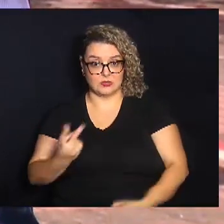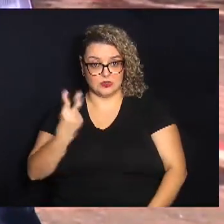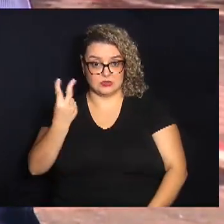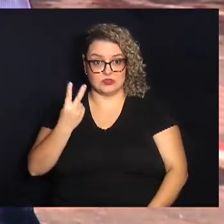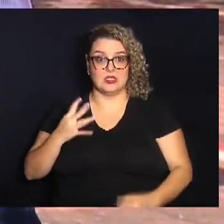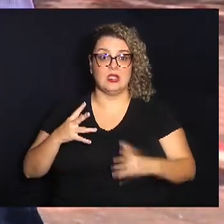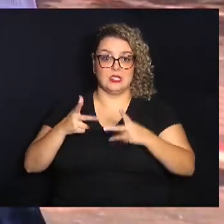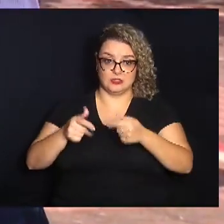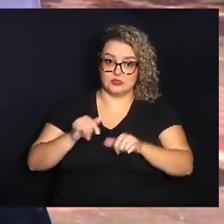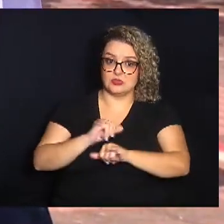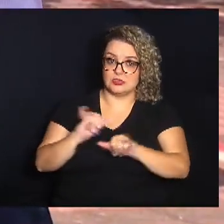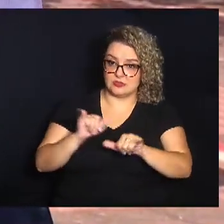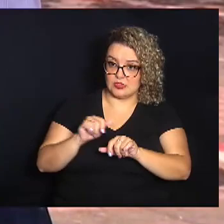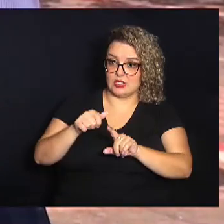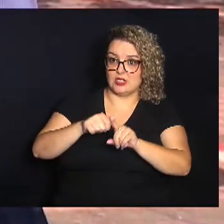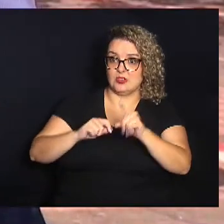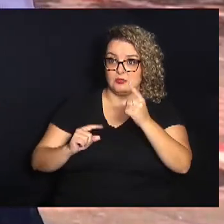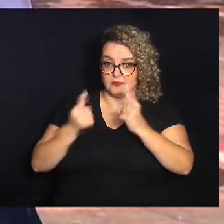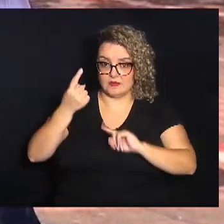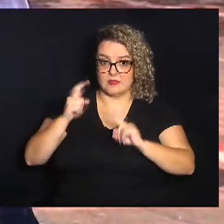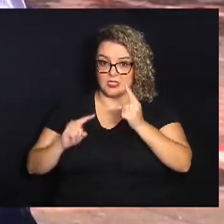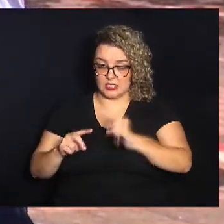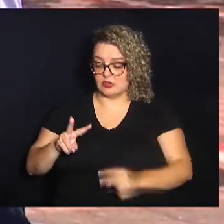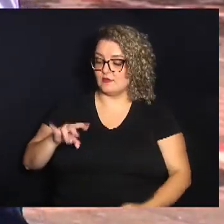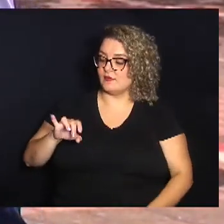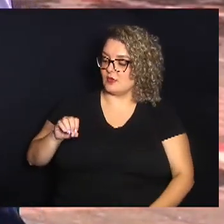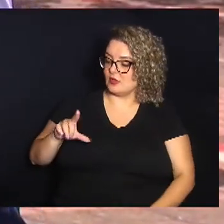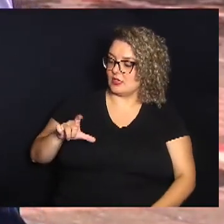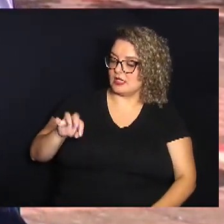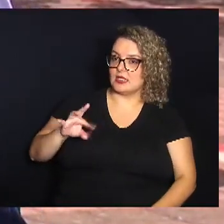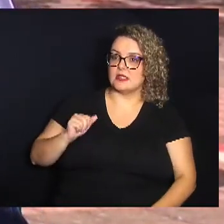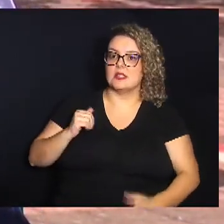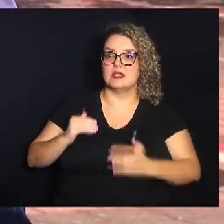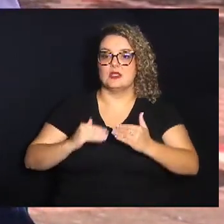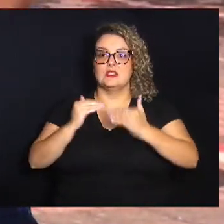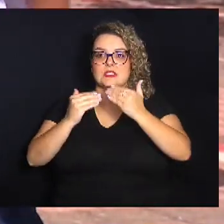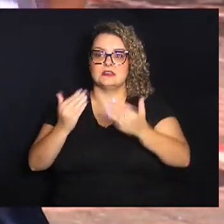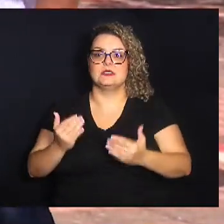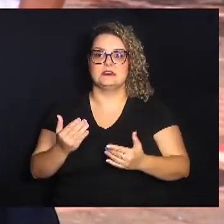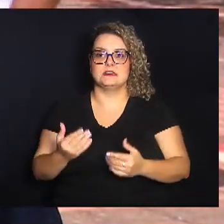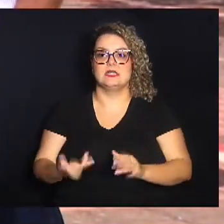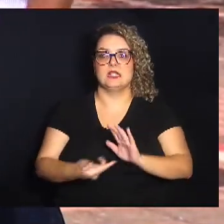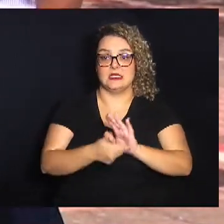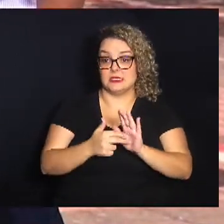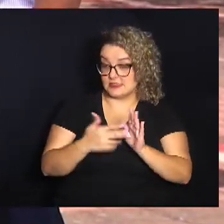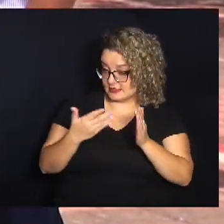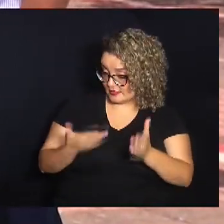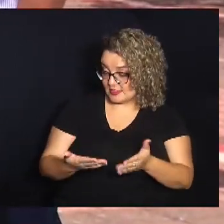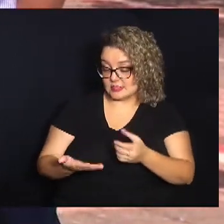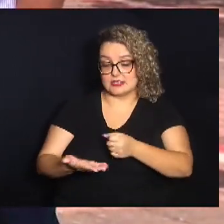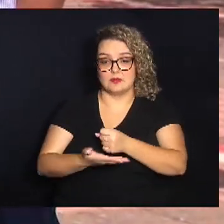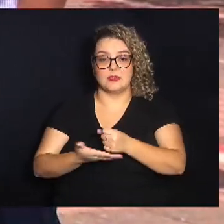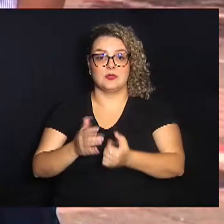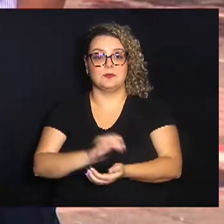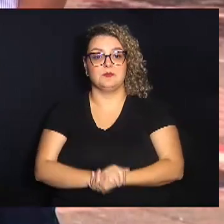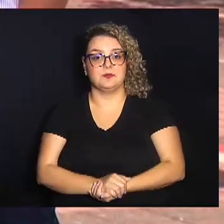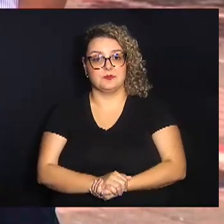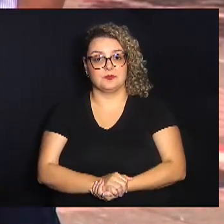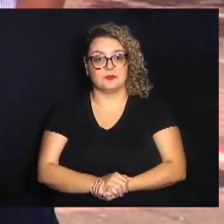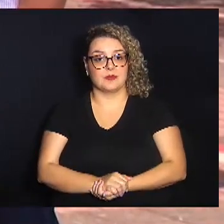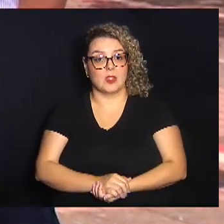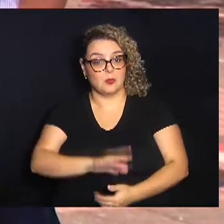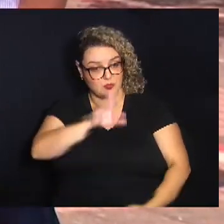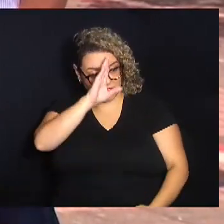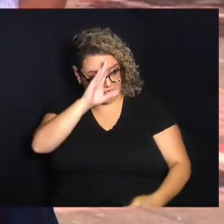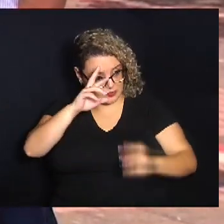toda a campanha do Fevereiro Violeta, ela é construída levando em consideração esses princípios. Principalmente o respeito, né?